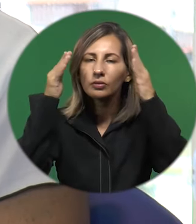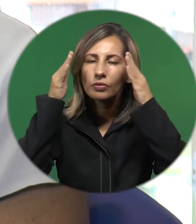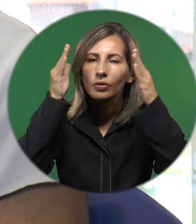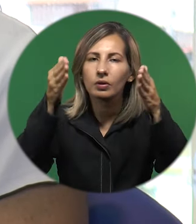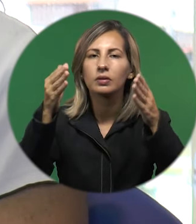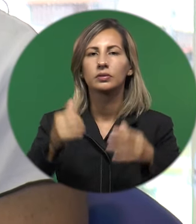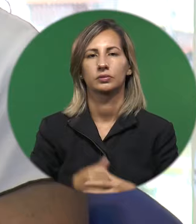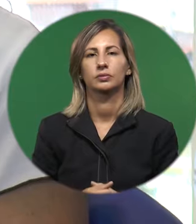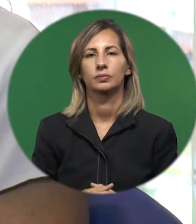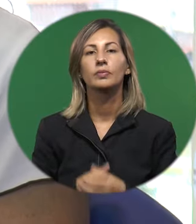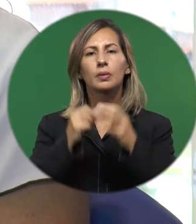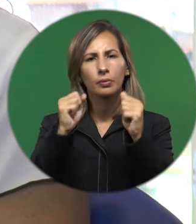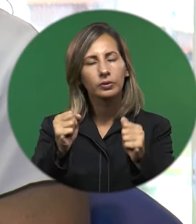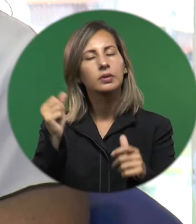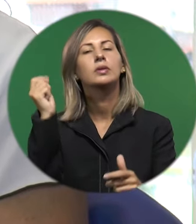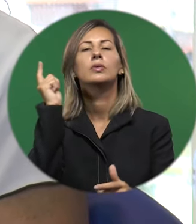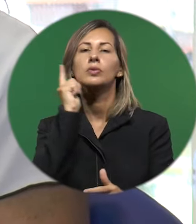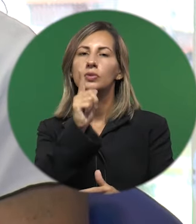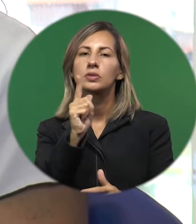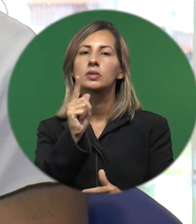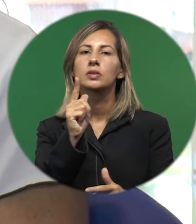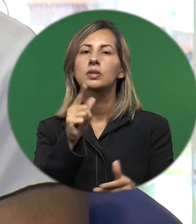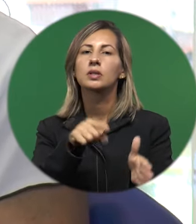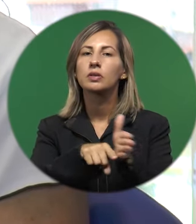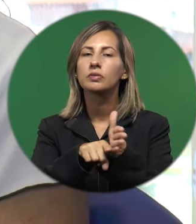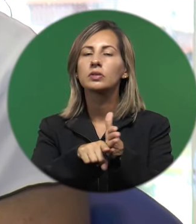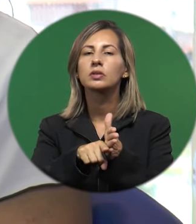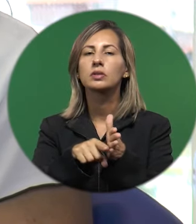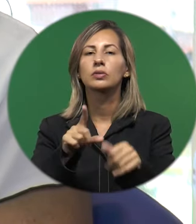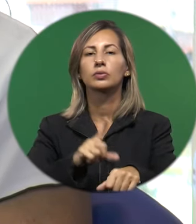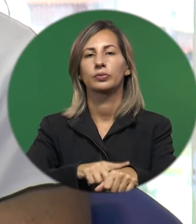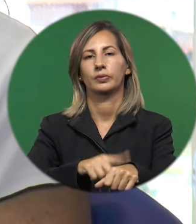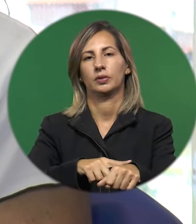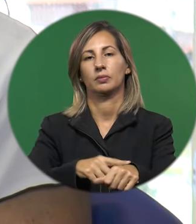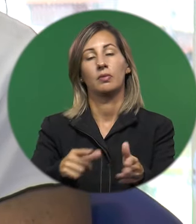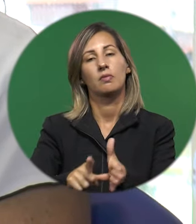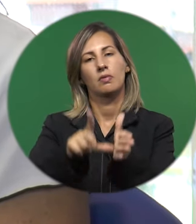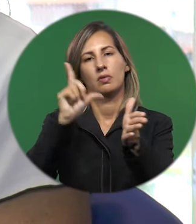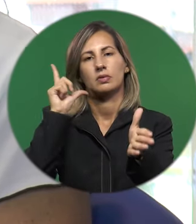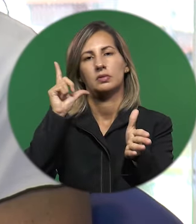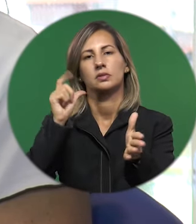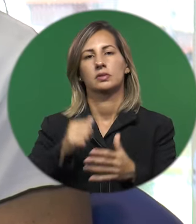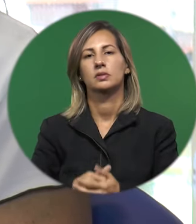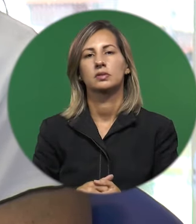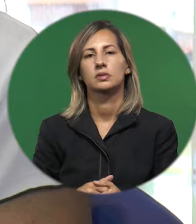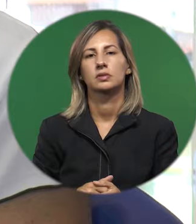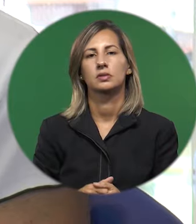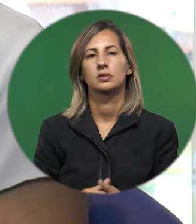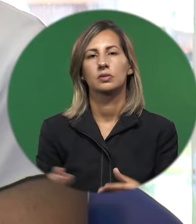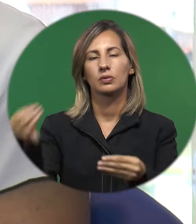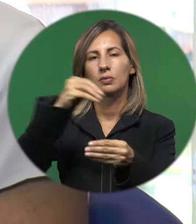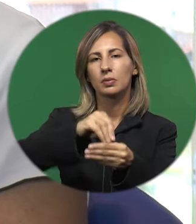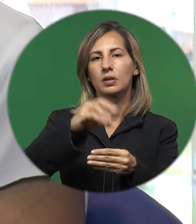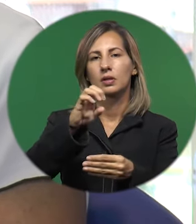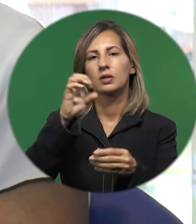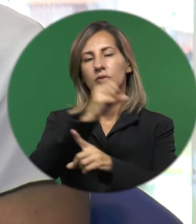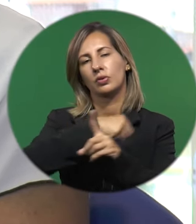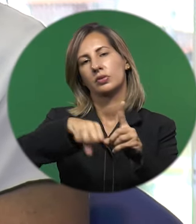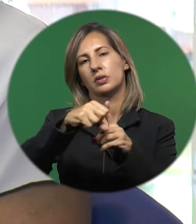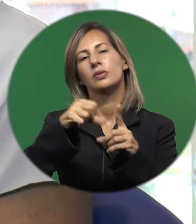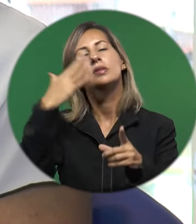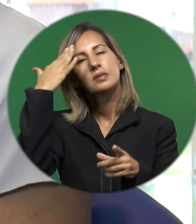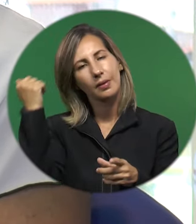pessoal está bem focado para poder conseguir fazer essas revisões a tempo, antes de, de quando seja implantado o